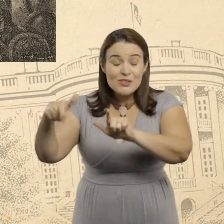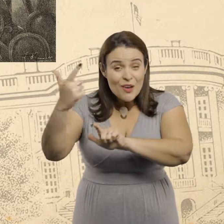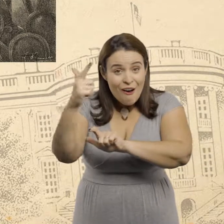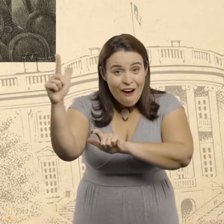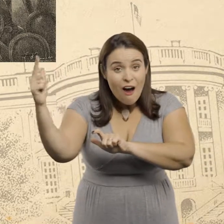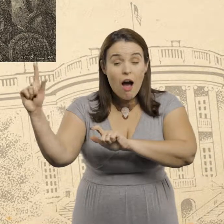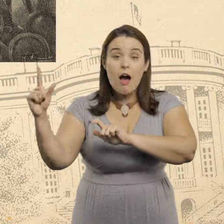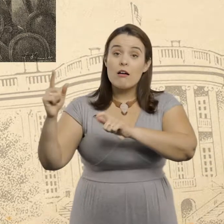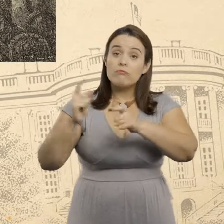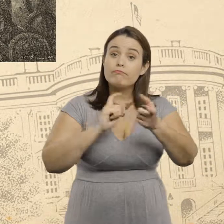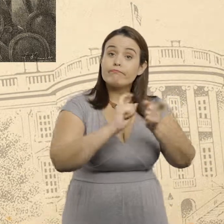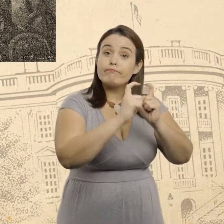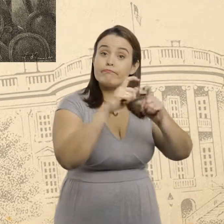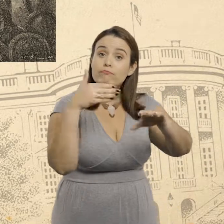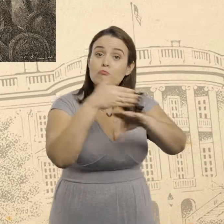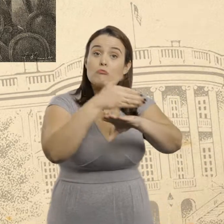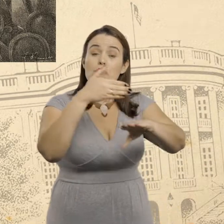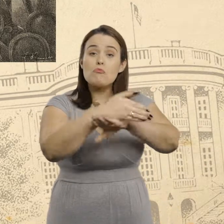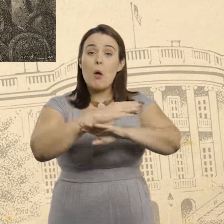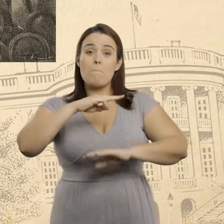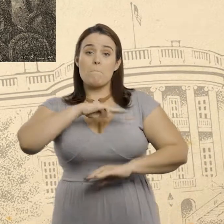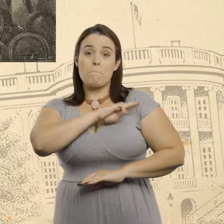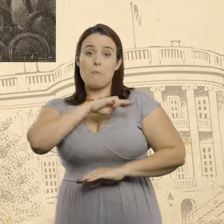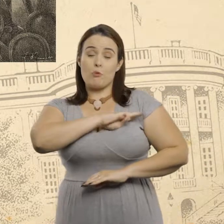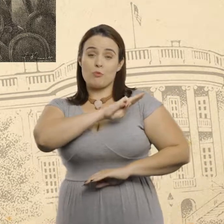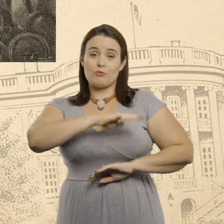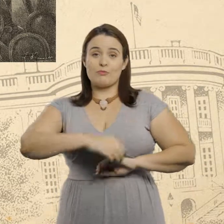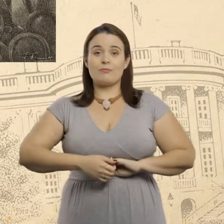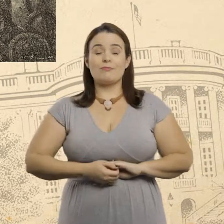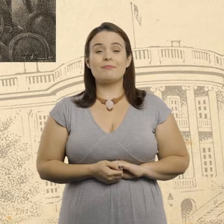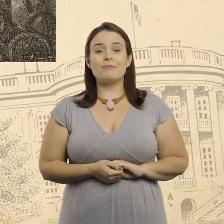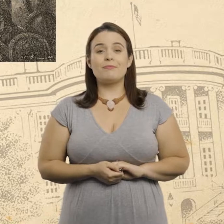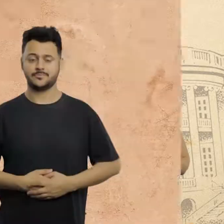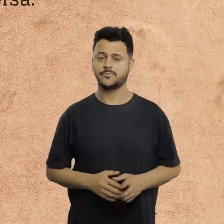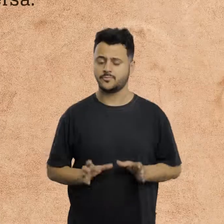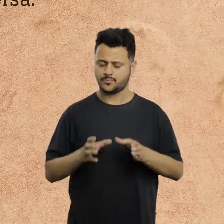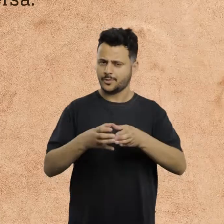viajantes a participarem de uma conferência sobre os Mormons.